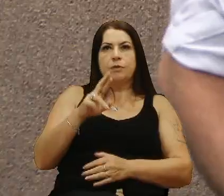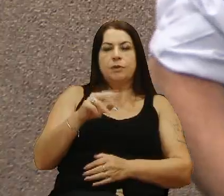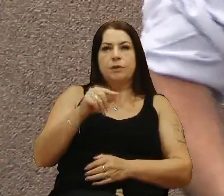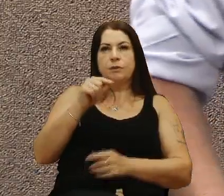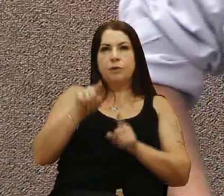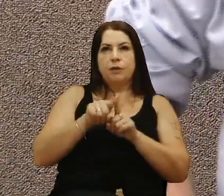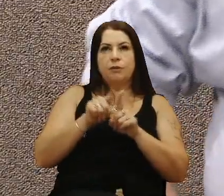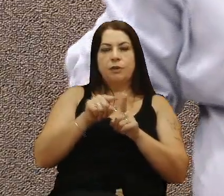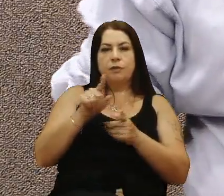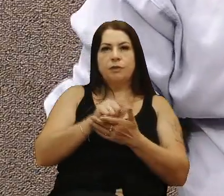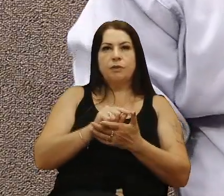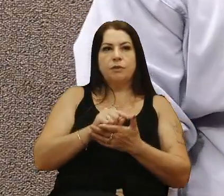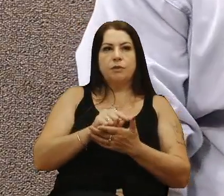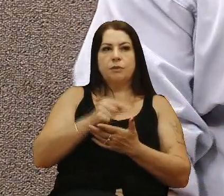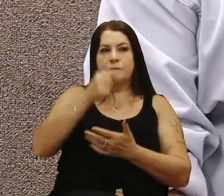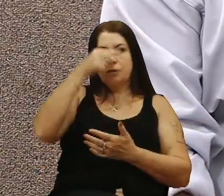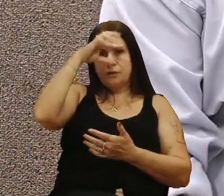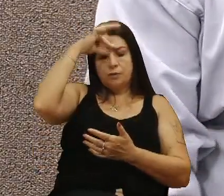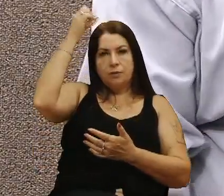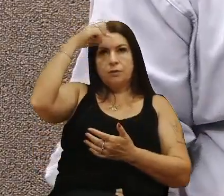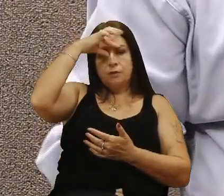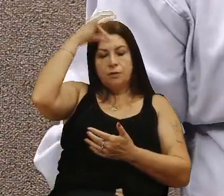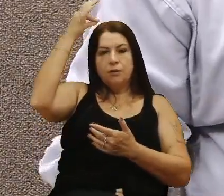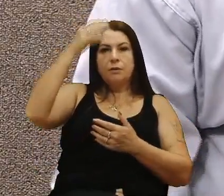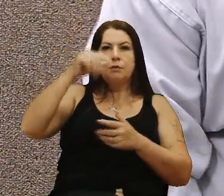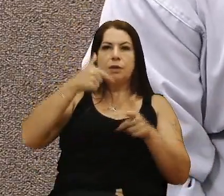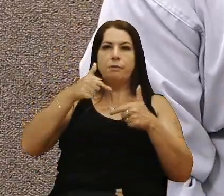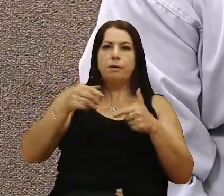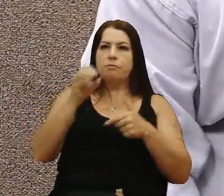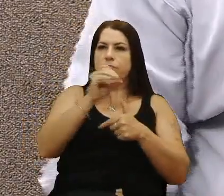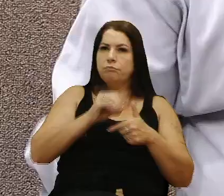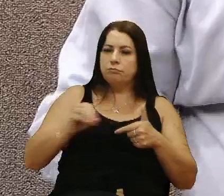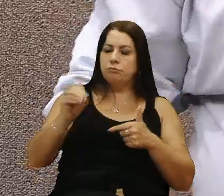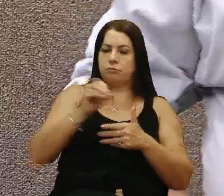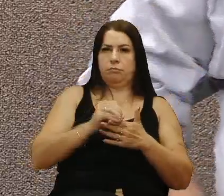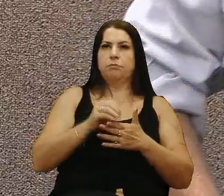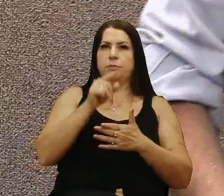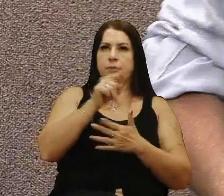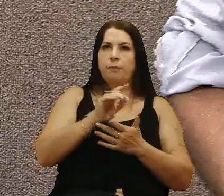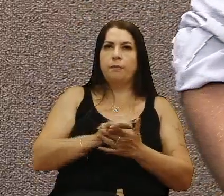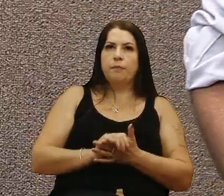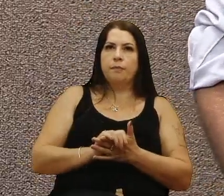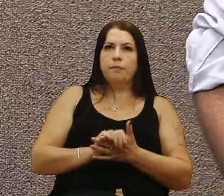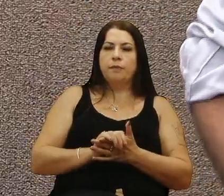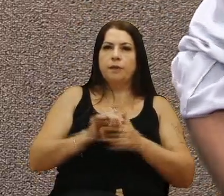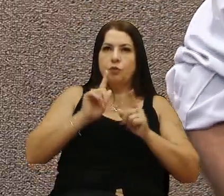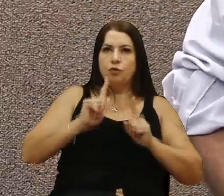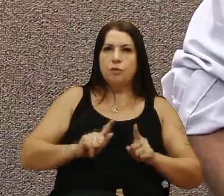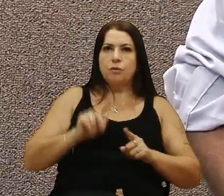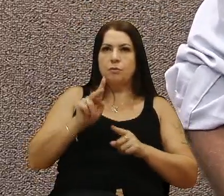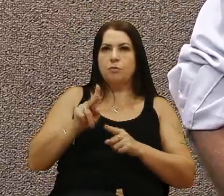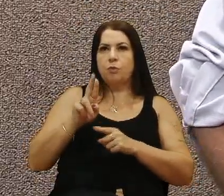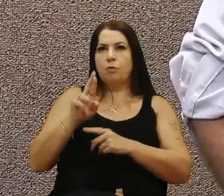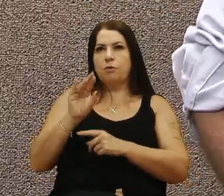Weber, que está fazendo um trabalho magnífico lá na gestão urbana.